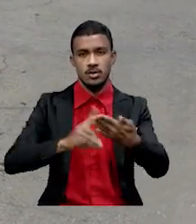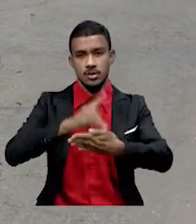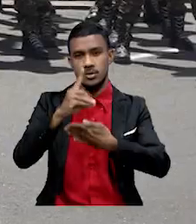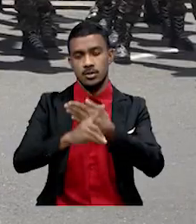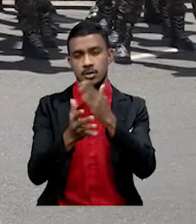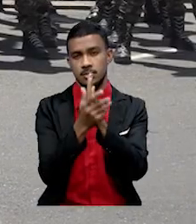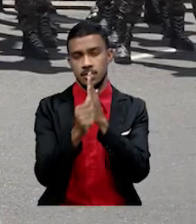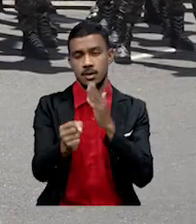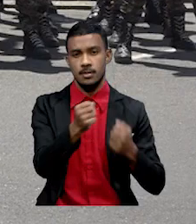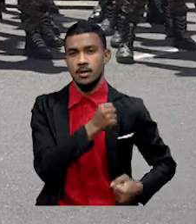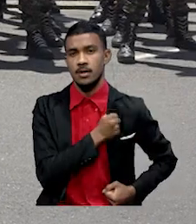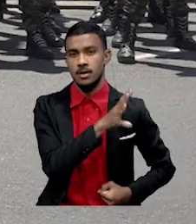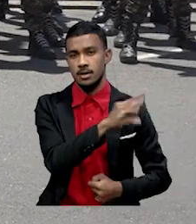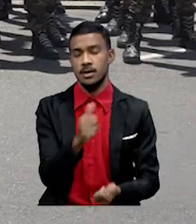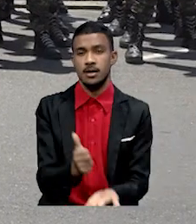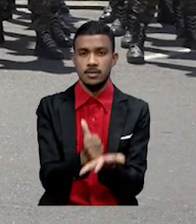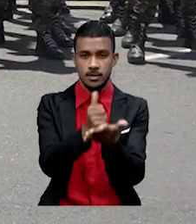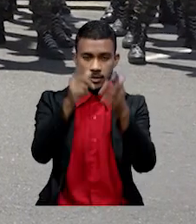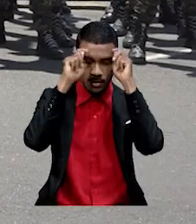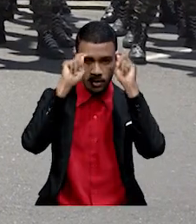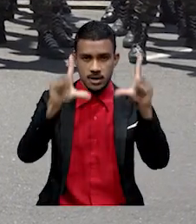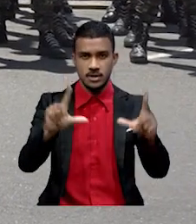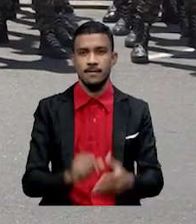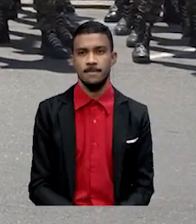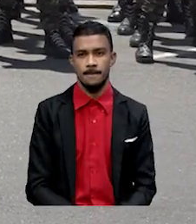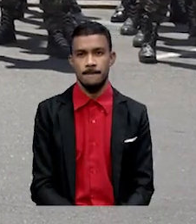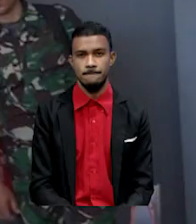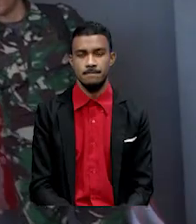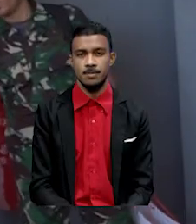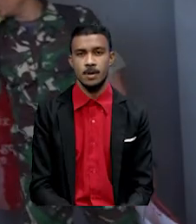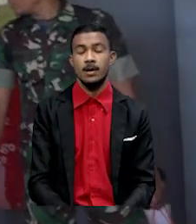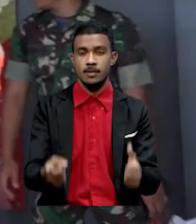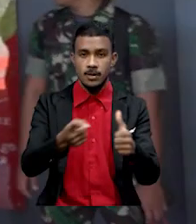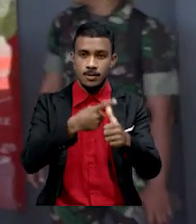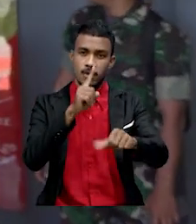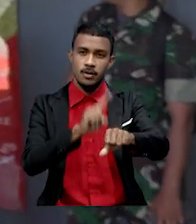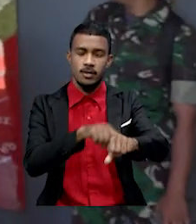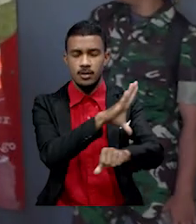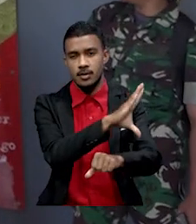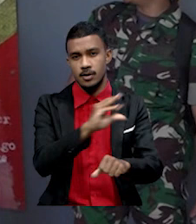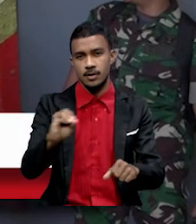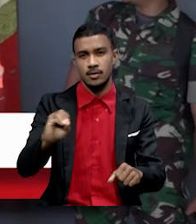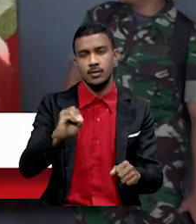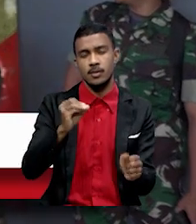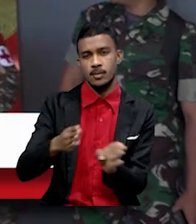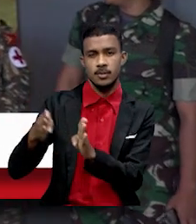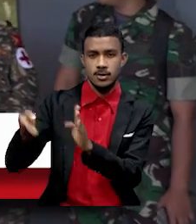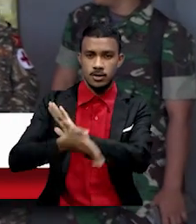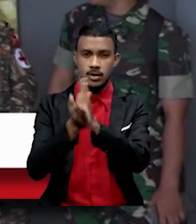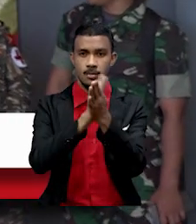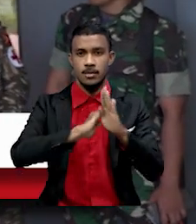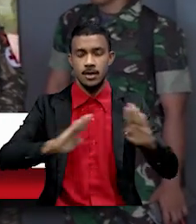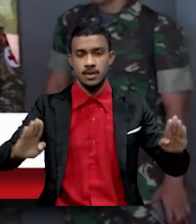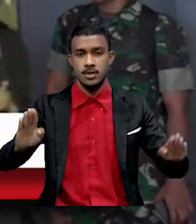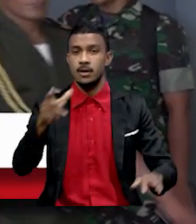capacidade militar onde servir o povo Timor-Leste. Desde a primeira hora, logo no processo de paz, não é?